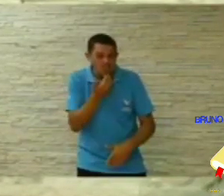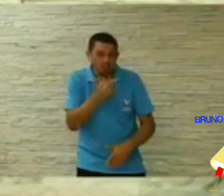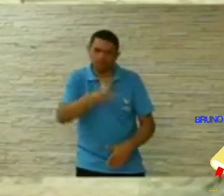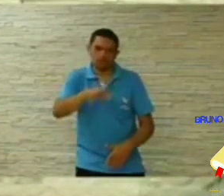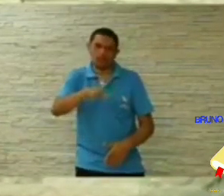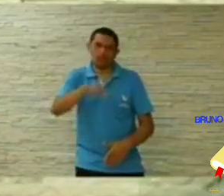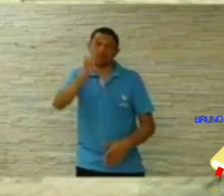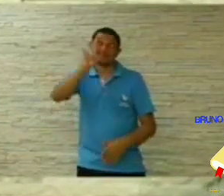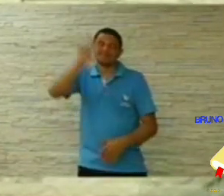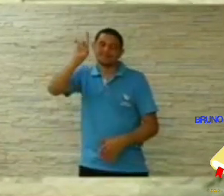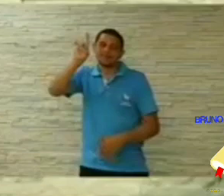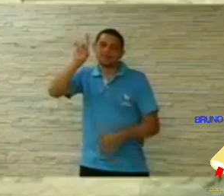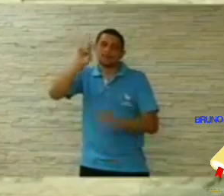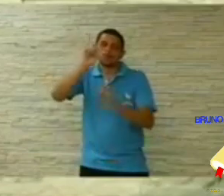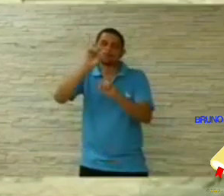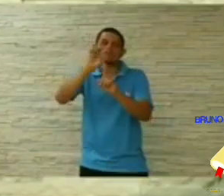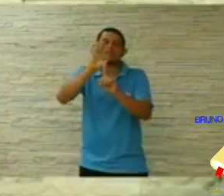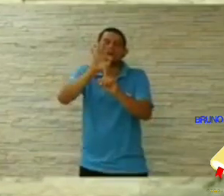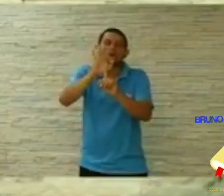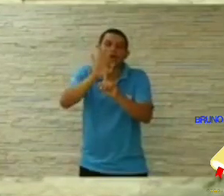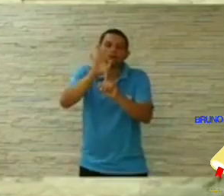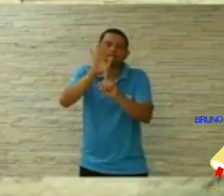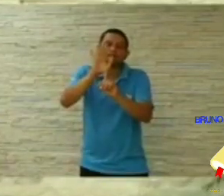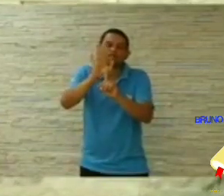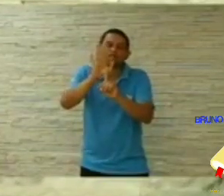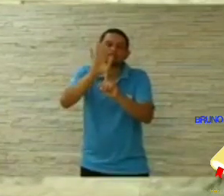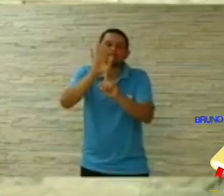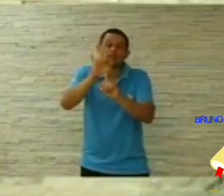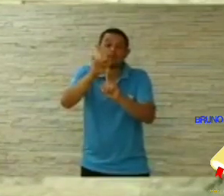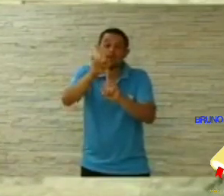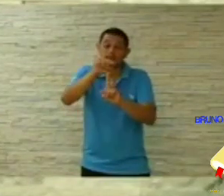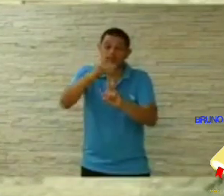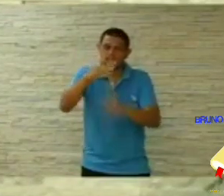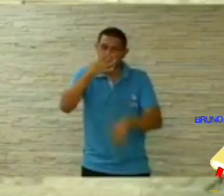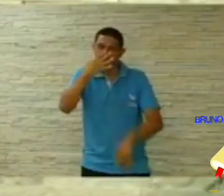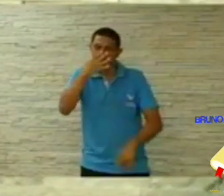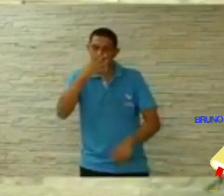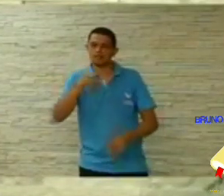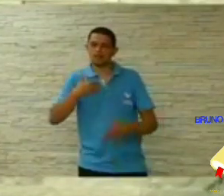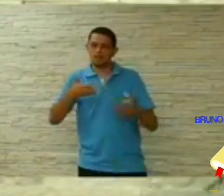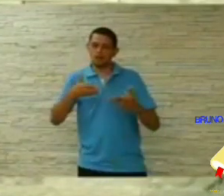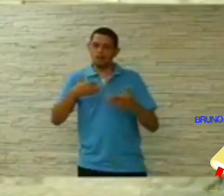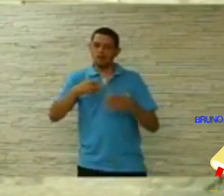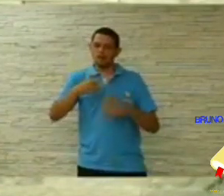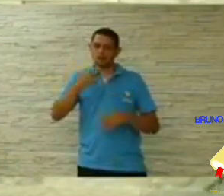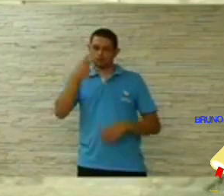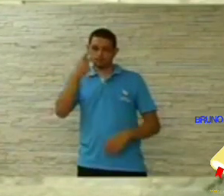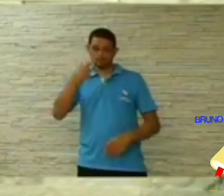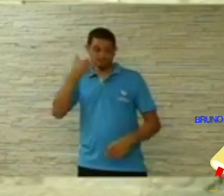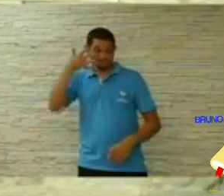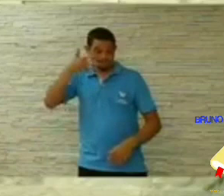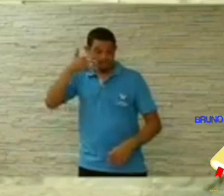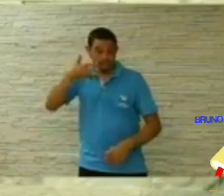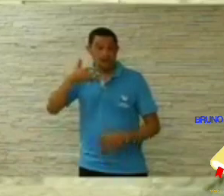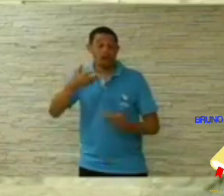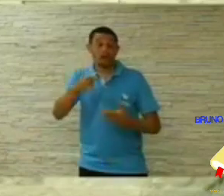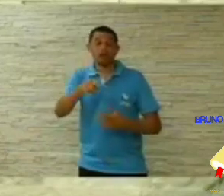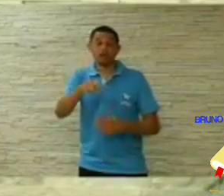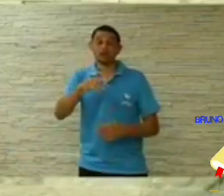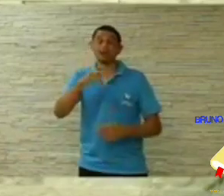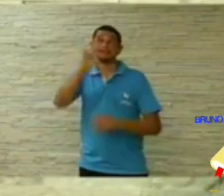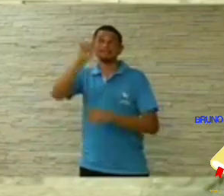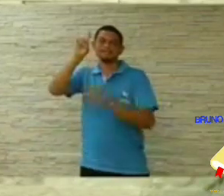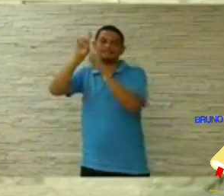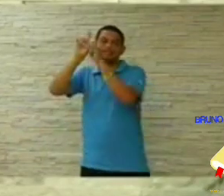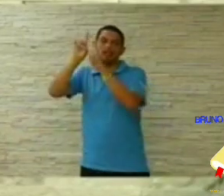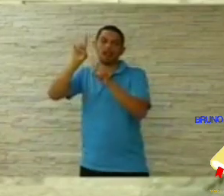você para assistir essa mensagem nessa noite, para dizer para você que Ele pode e Ele quer